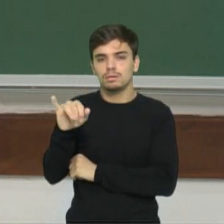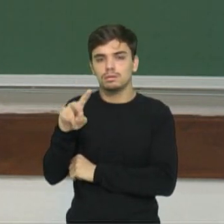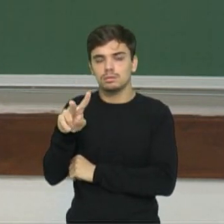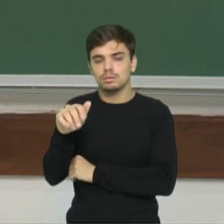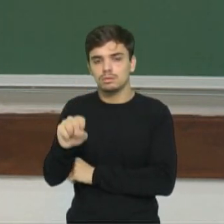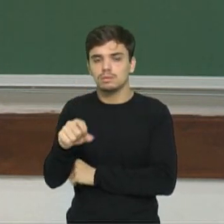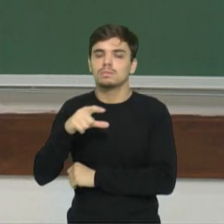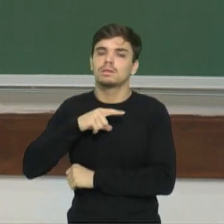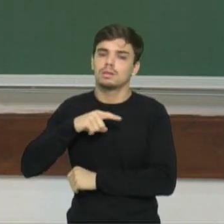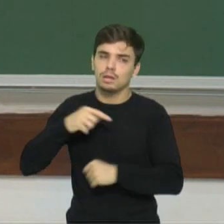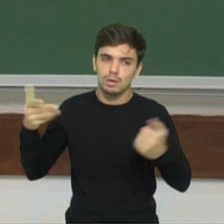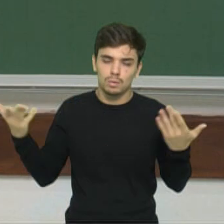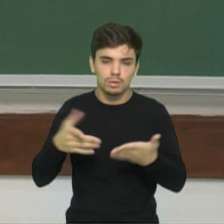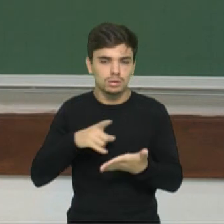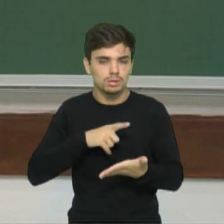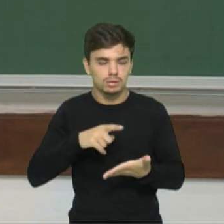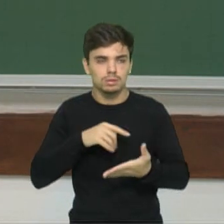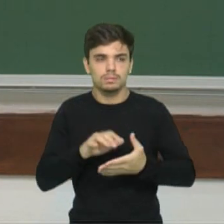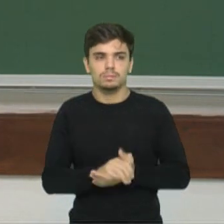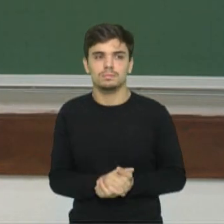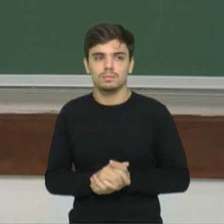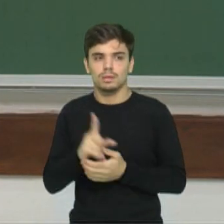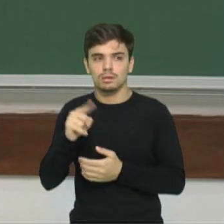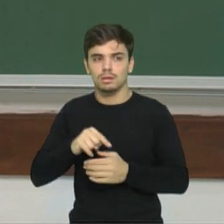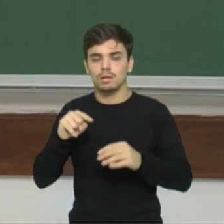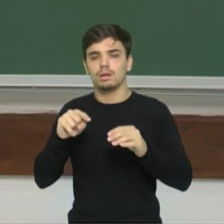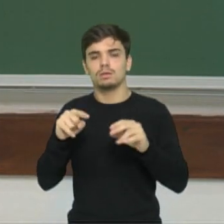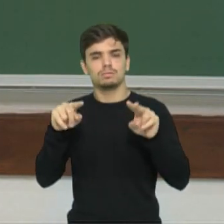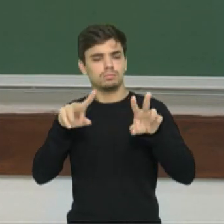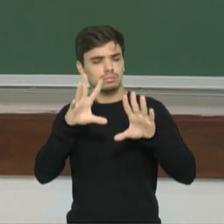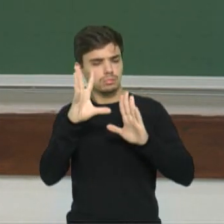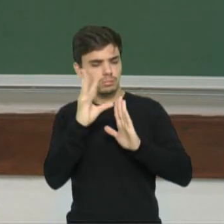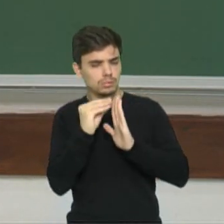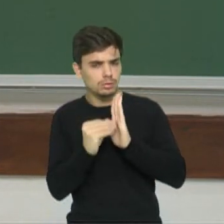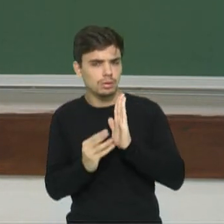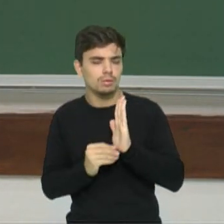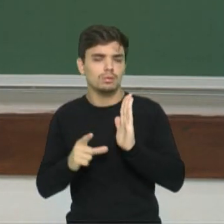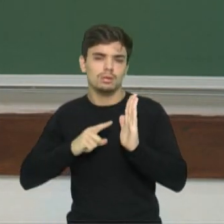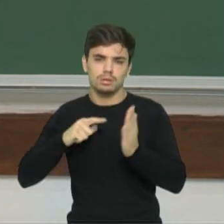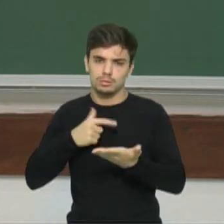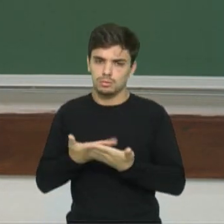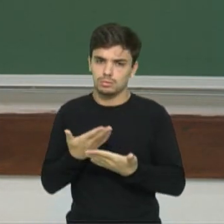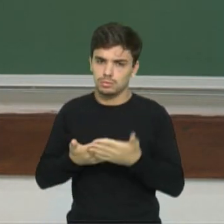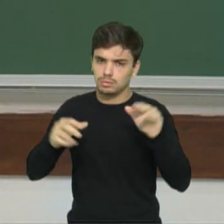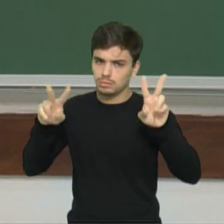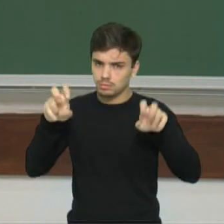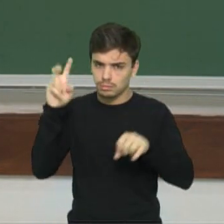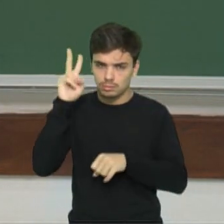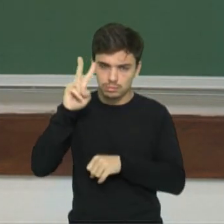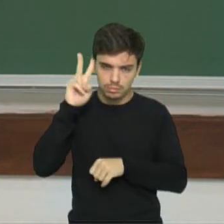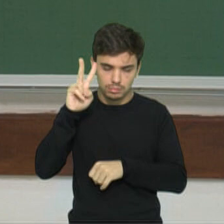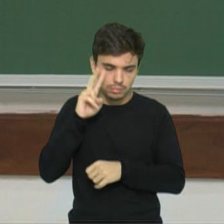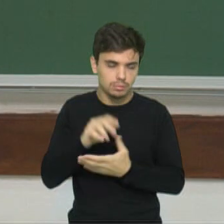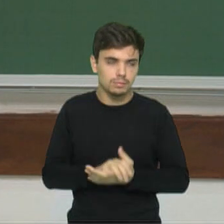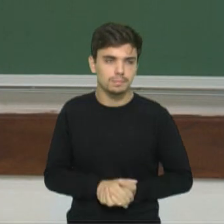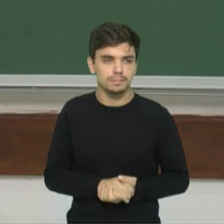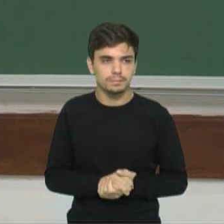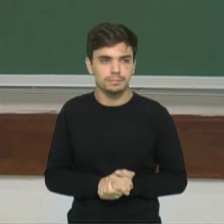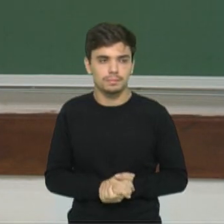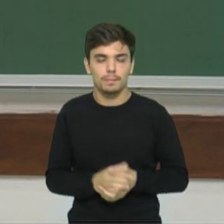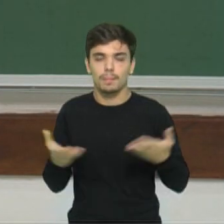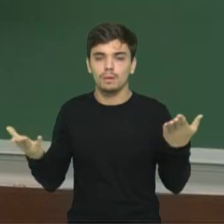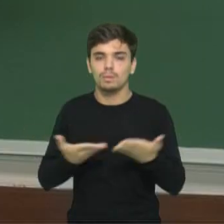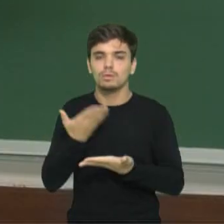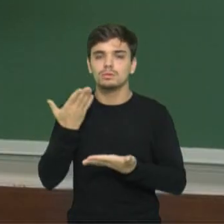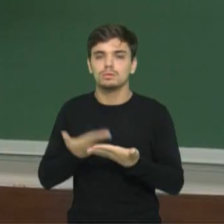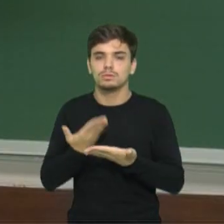hoje. Então, esses foram os conteúdos que nós trabalhamos na nossa última aula de história aqui do terceiro ano do ensino médio. Na aula de